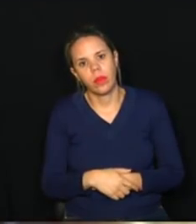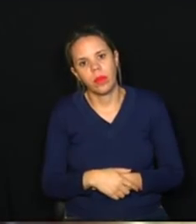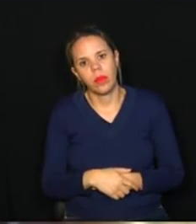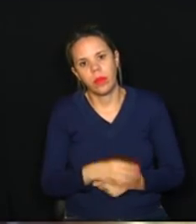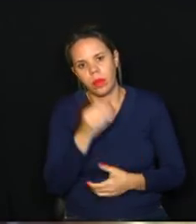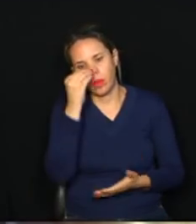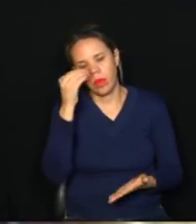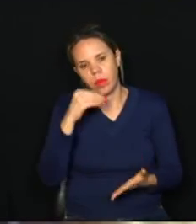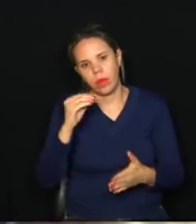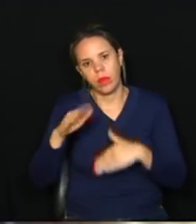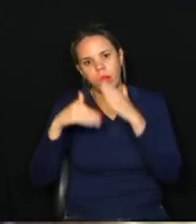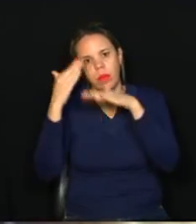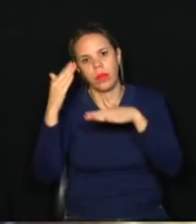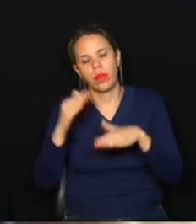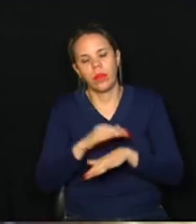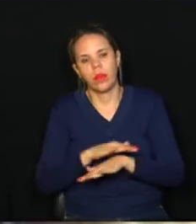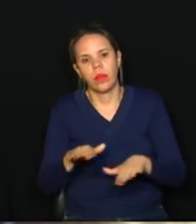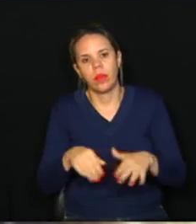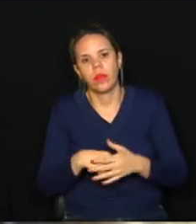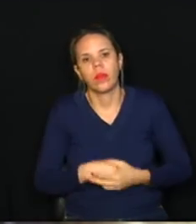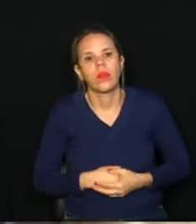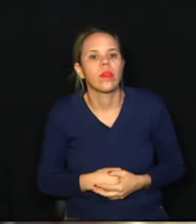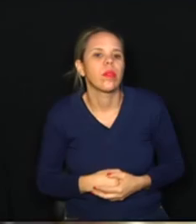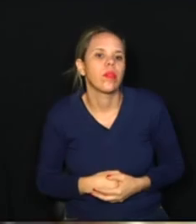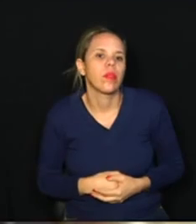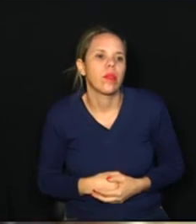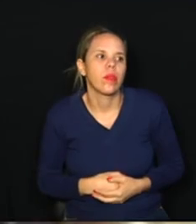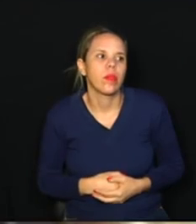Ignora-se o que foi construído.